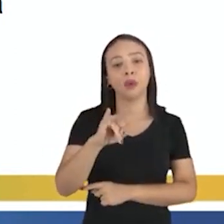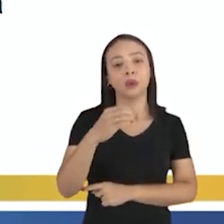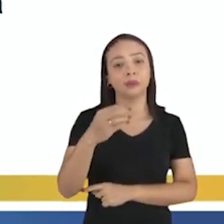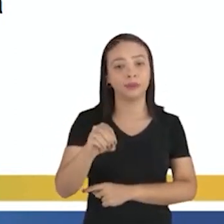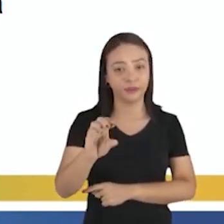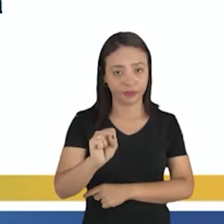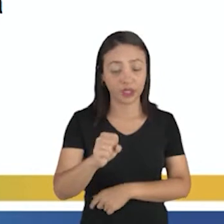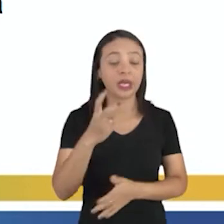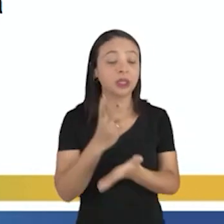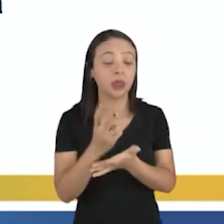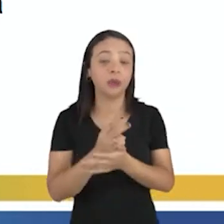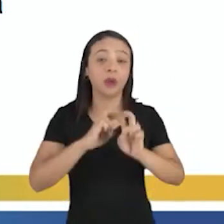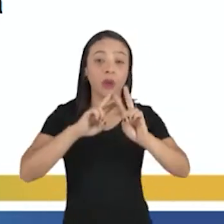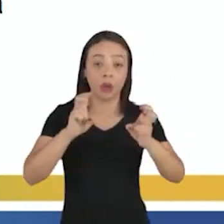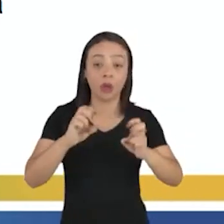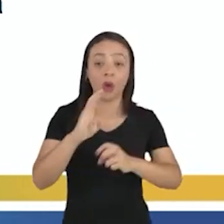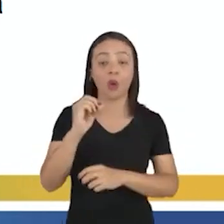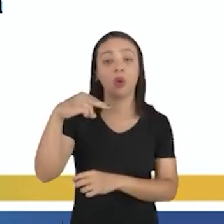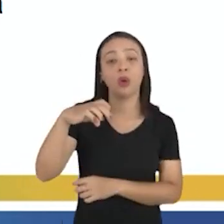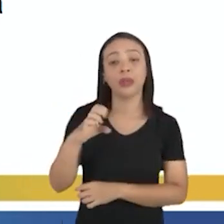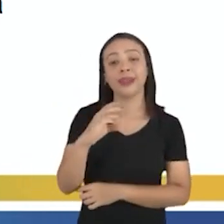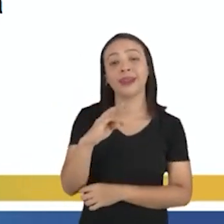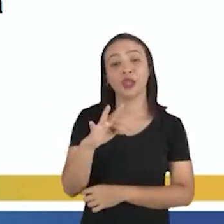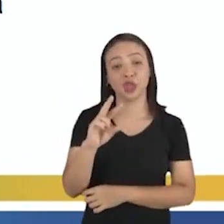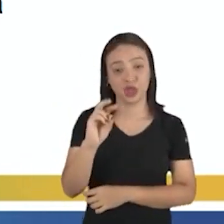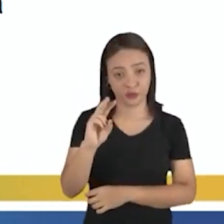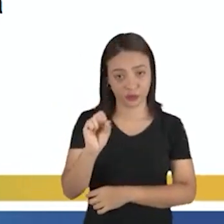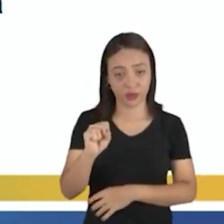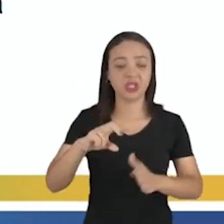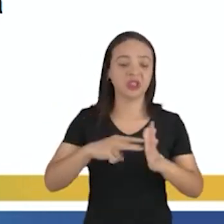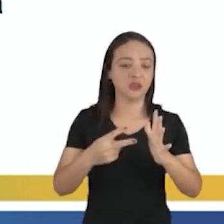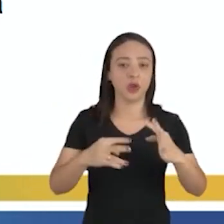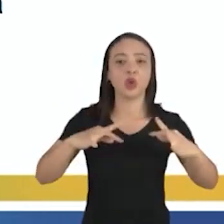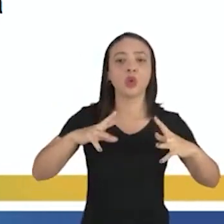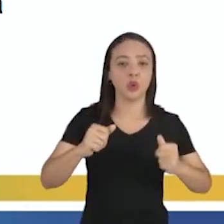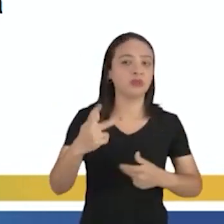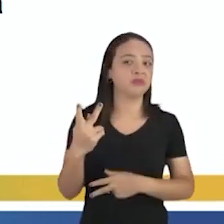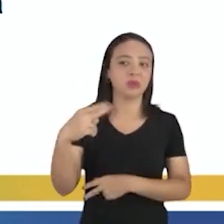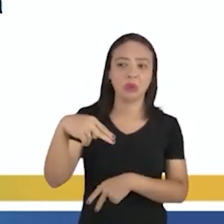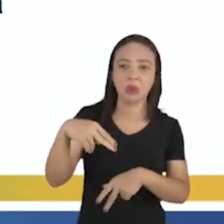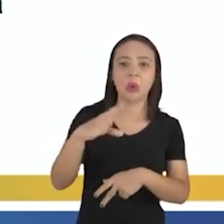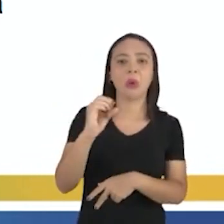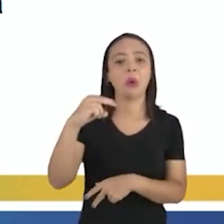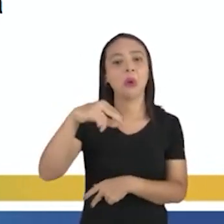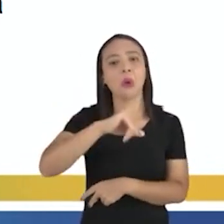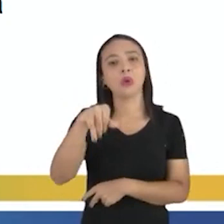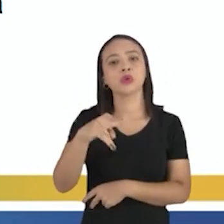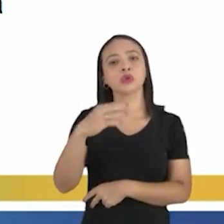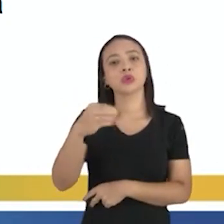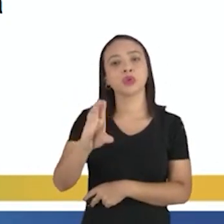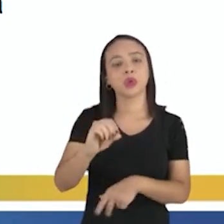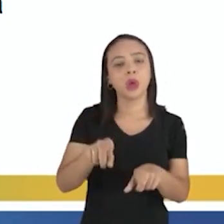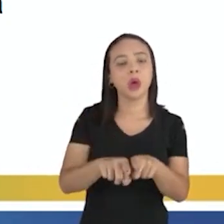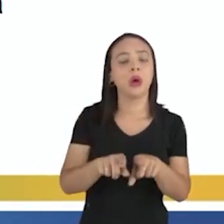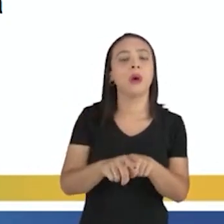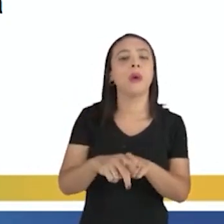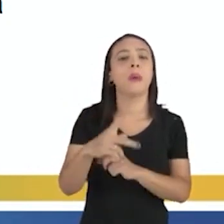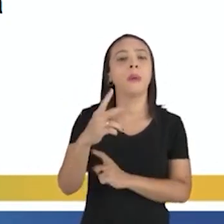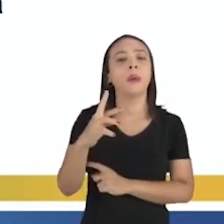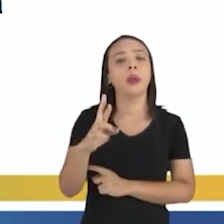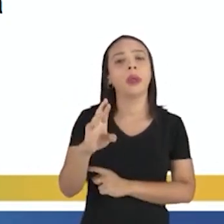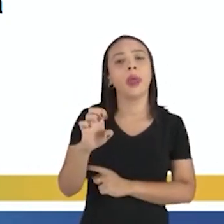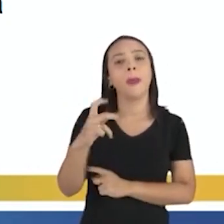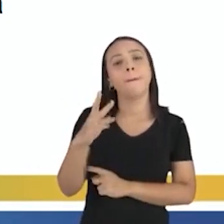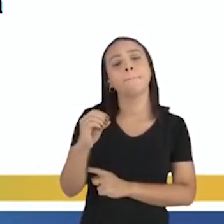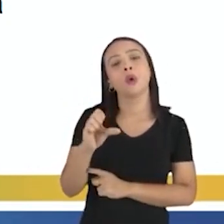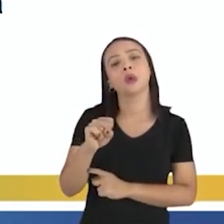falando em conectivos, eu vou estar falando sobre essas classes. Pronomes, conjunções, preposições,